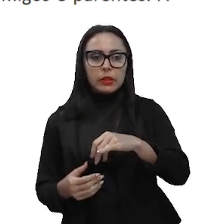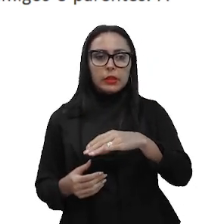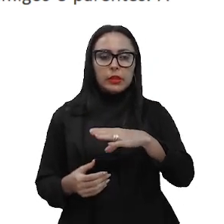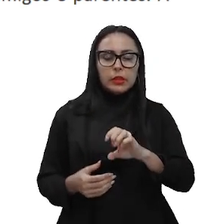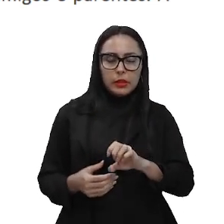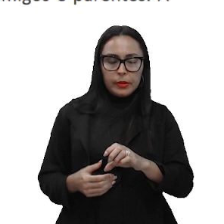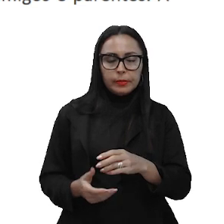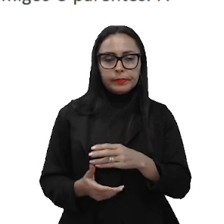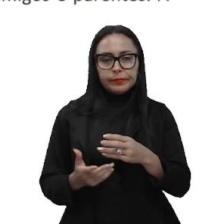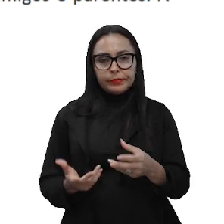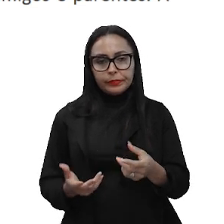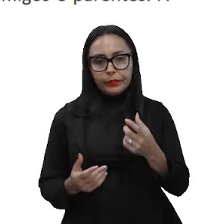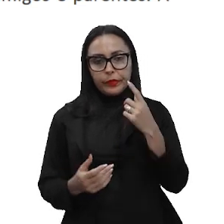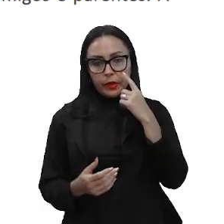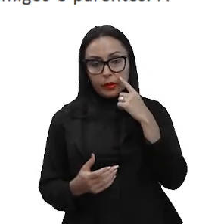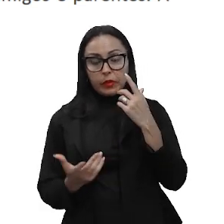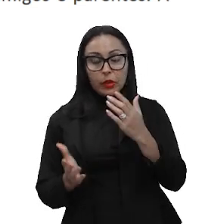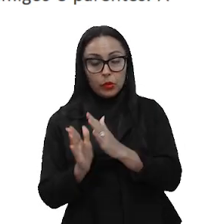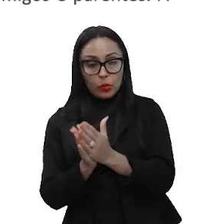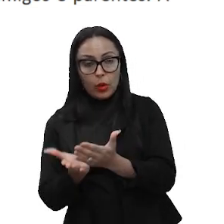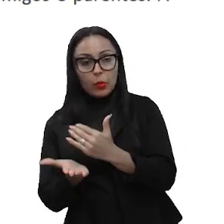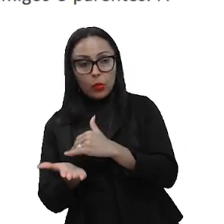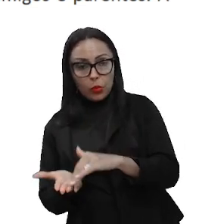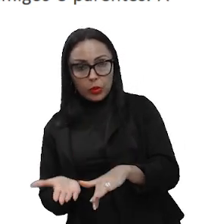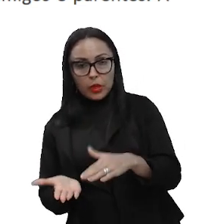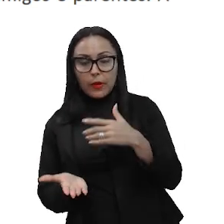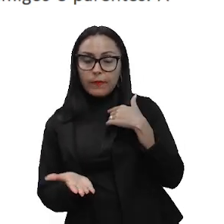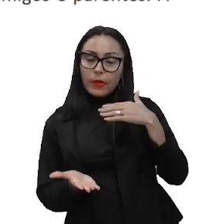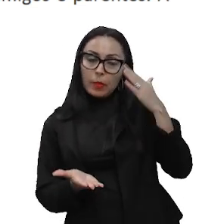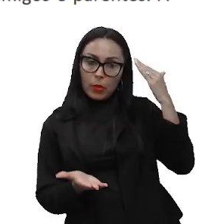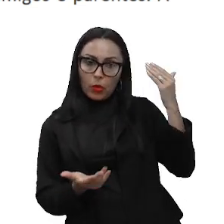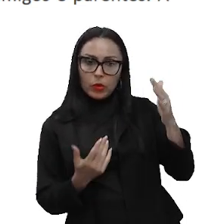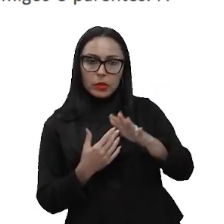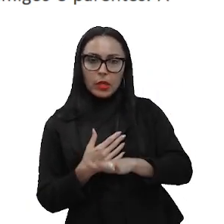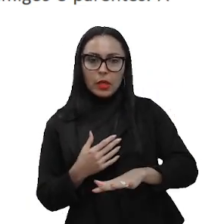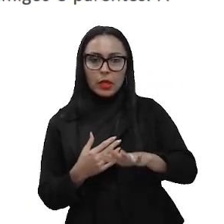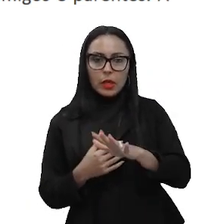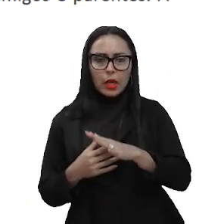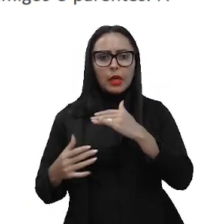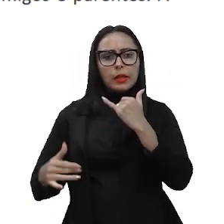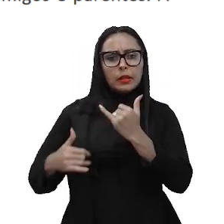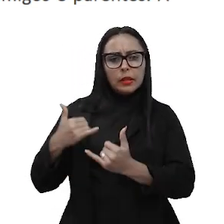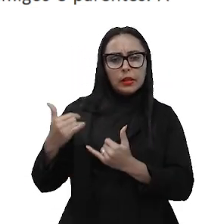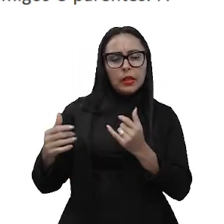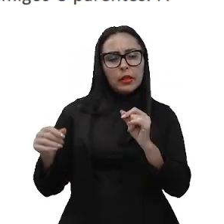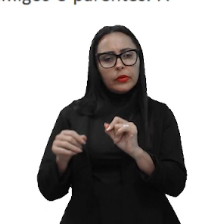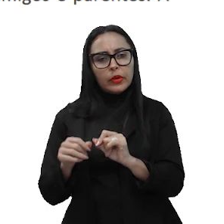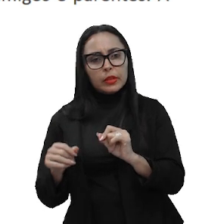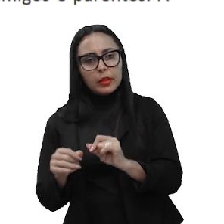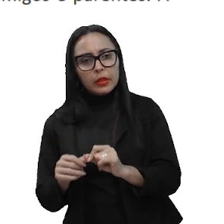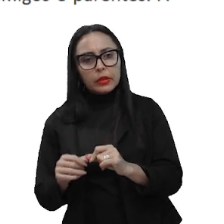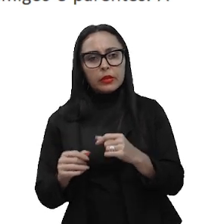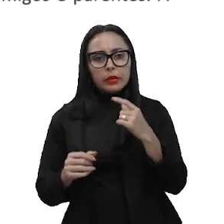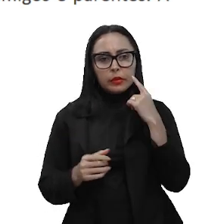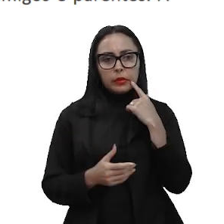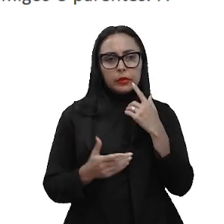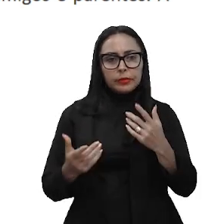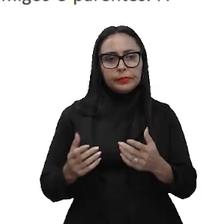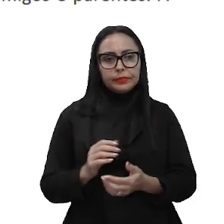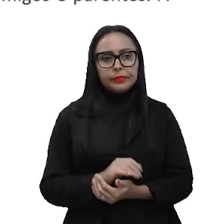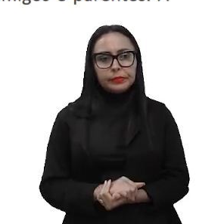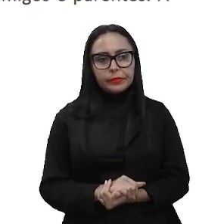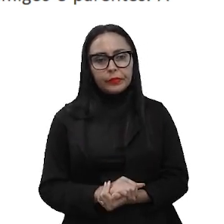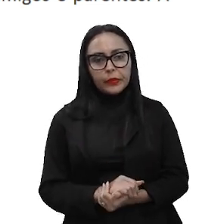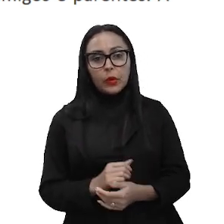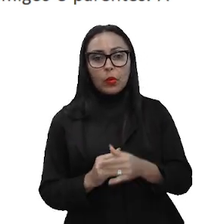é bem, eu cito no e-book e tal, é bem influente na área, ela fala que ação, que jogo, é ação de jogar, fogueio do brinco, divertimento. Segue